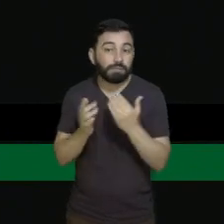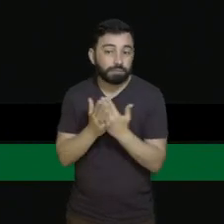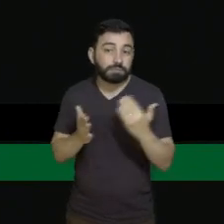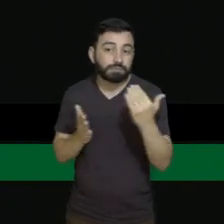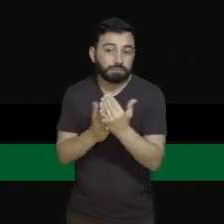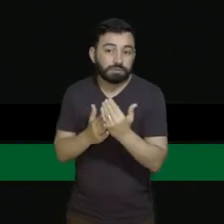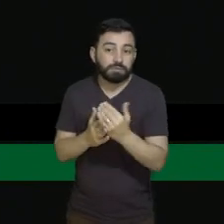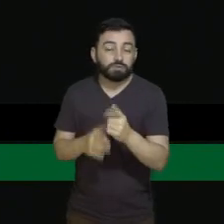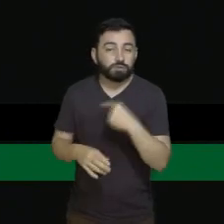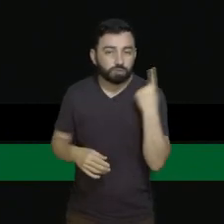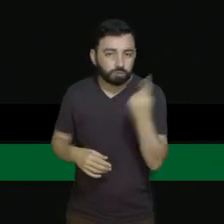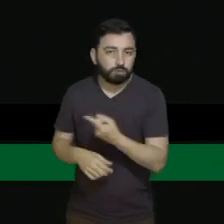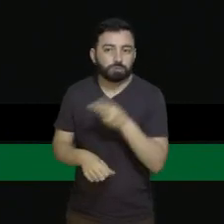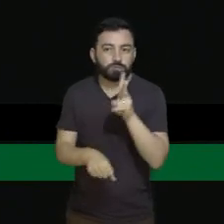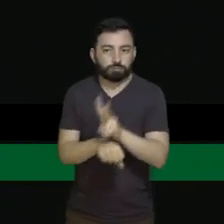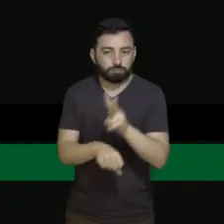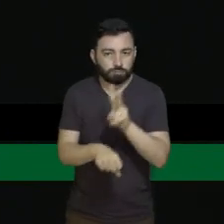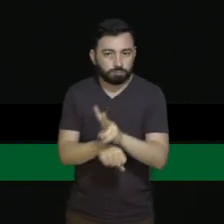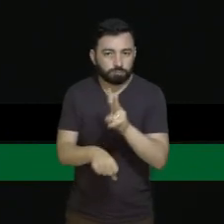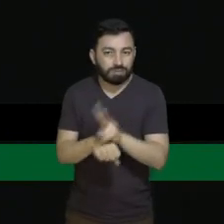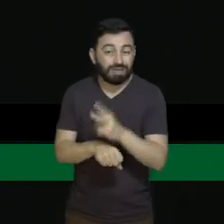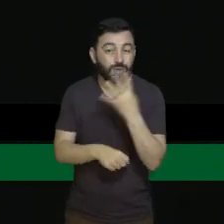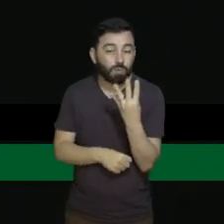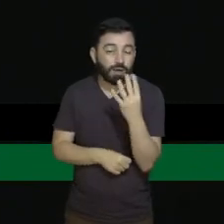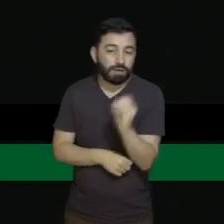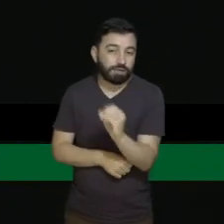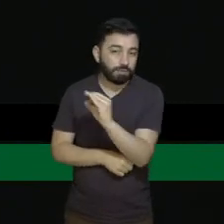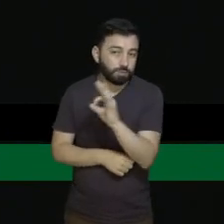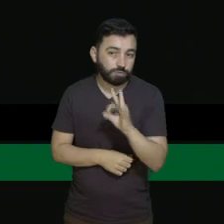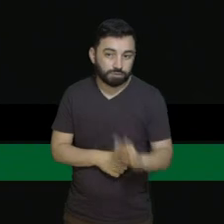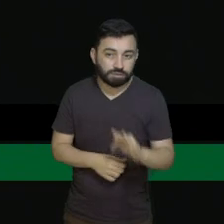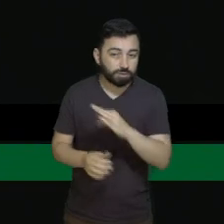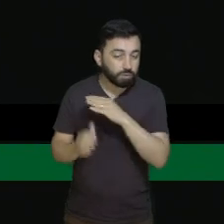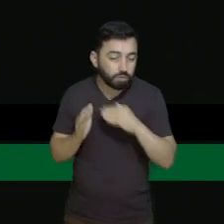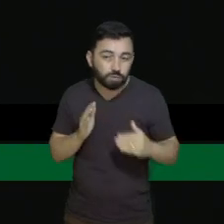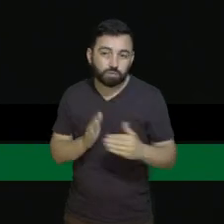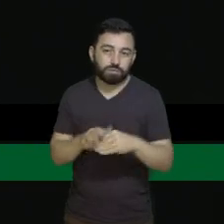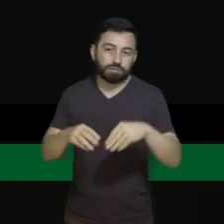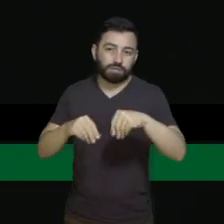nós preservamos 40% do nosso território.